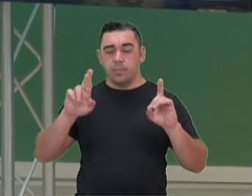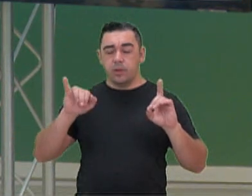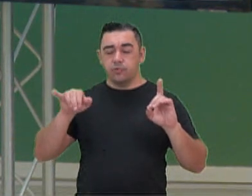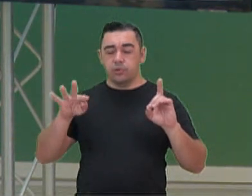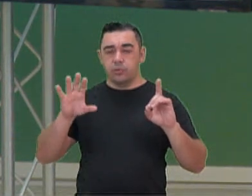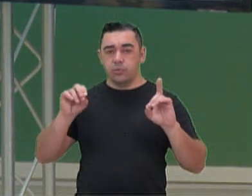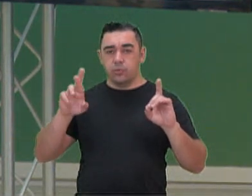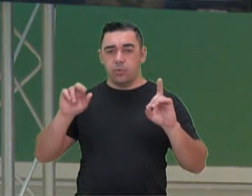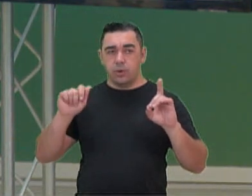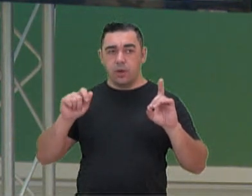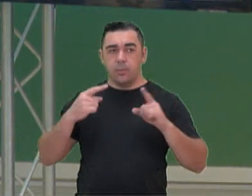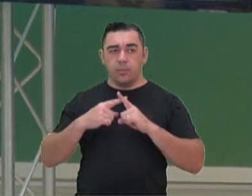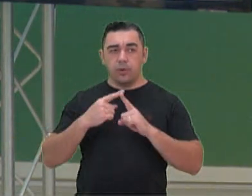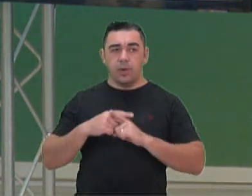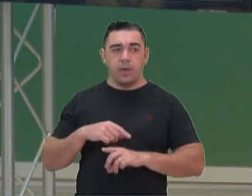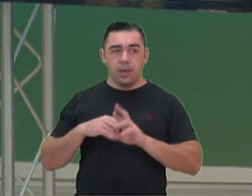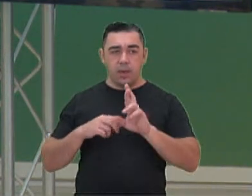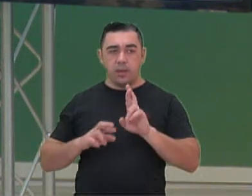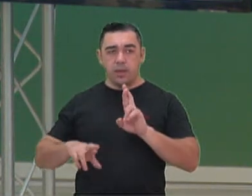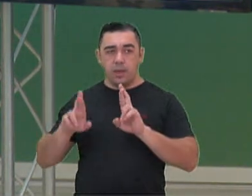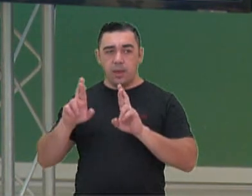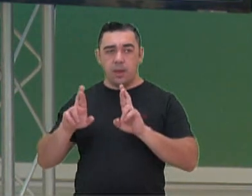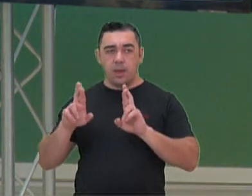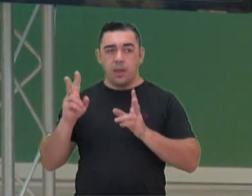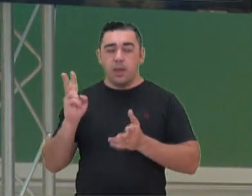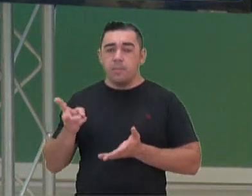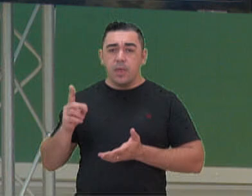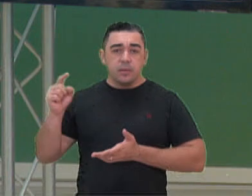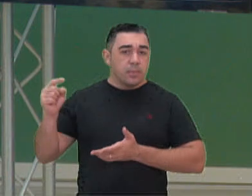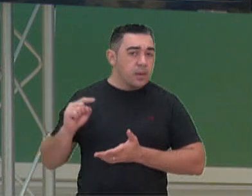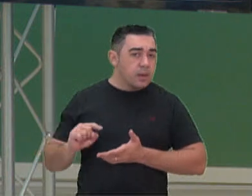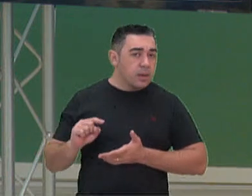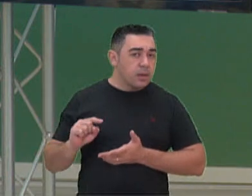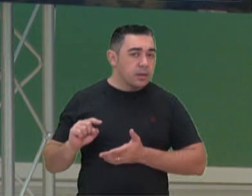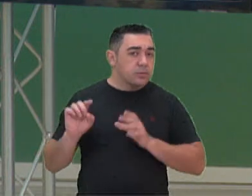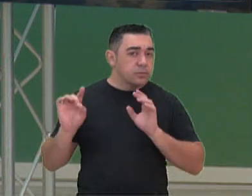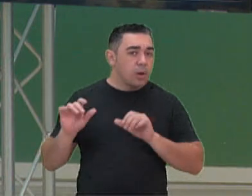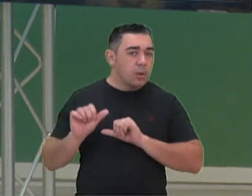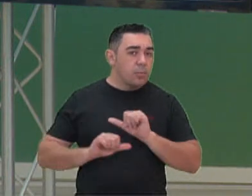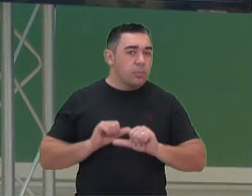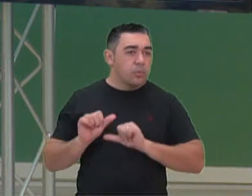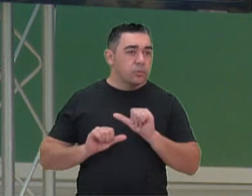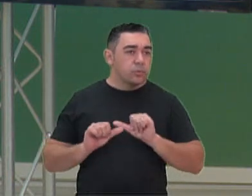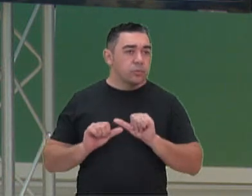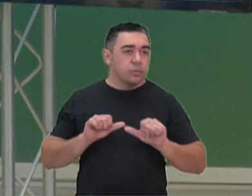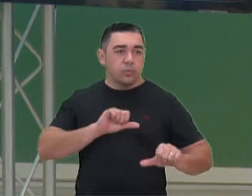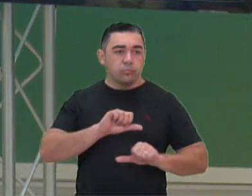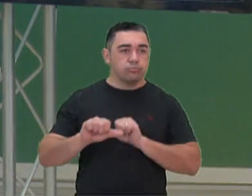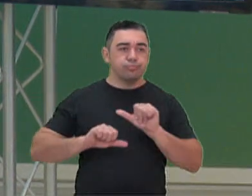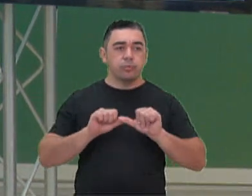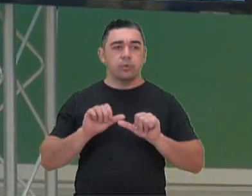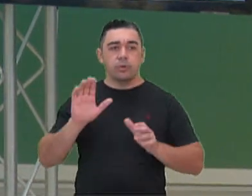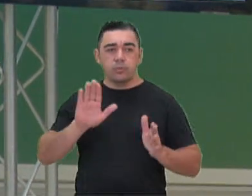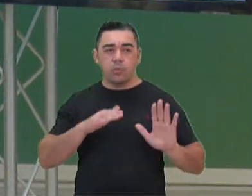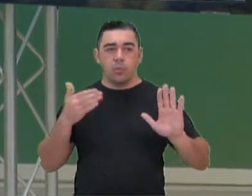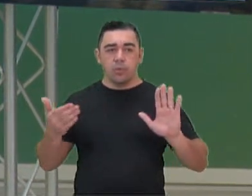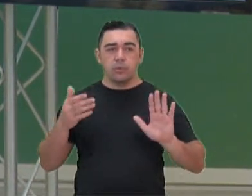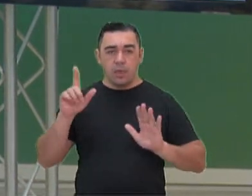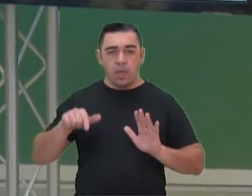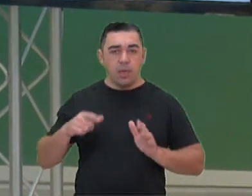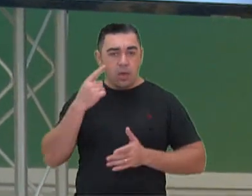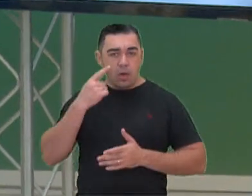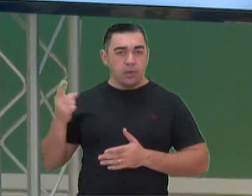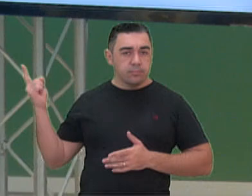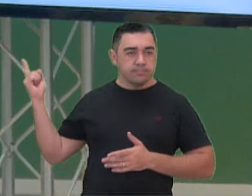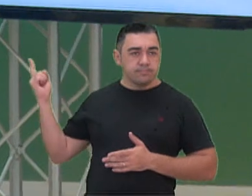contradomínio. Na verdade, a função é a mesma. Só mudou o contradomínio, ela passou a ser sobrejetora. Vamos